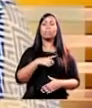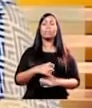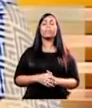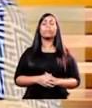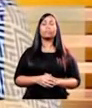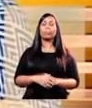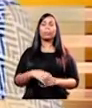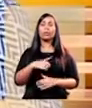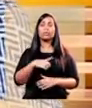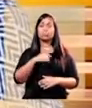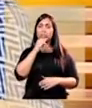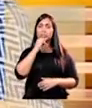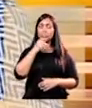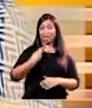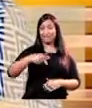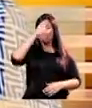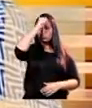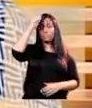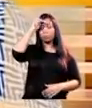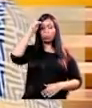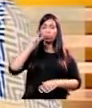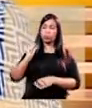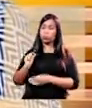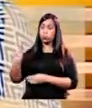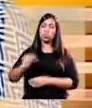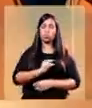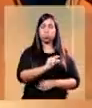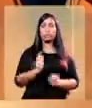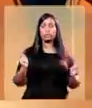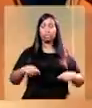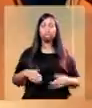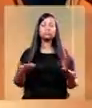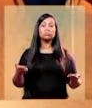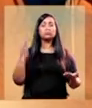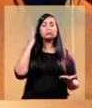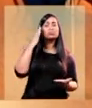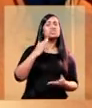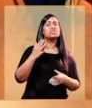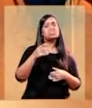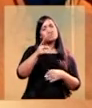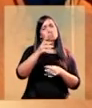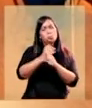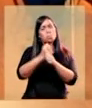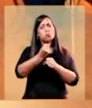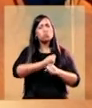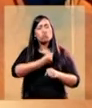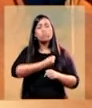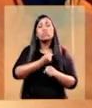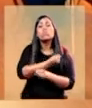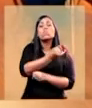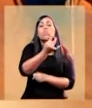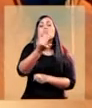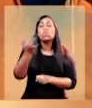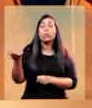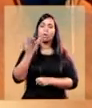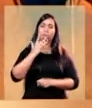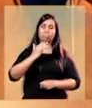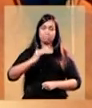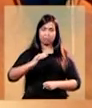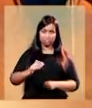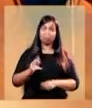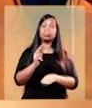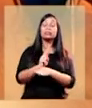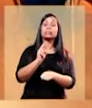contrapartida maior do município. E aí dá para a gente saber, desse número que você nos passou, quantas dessas